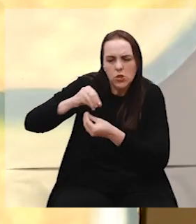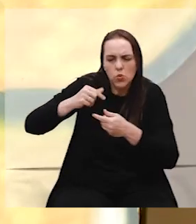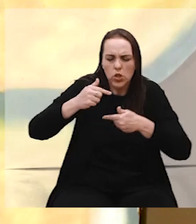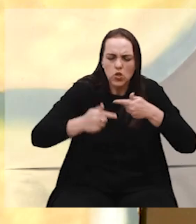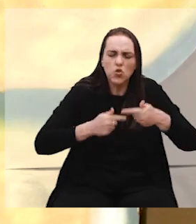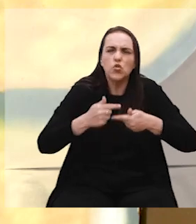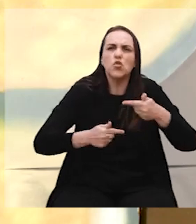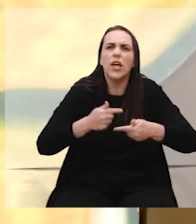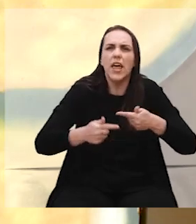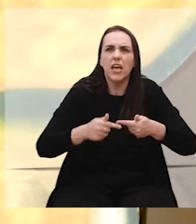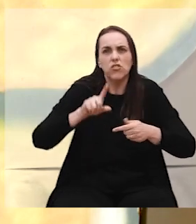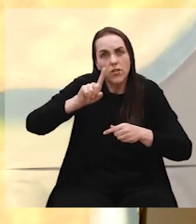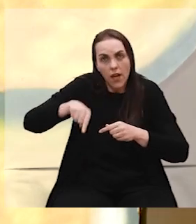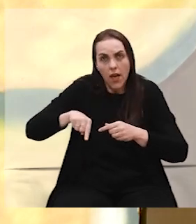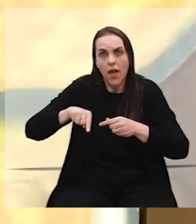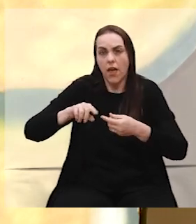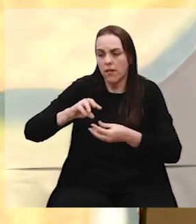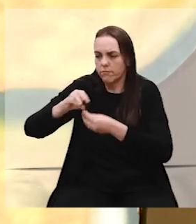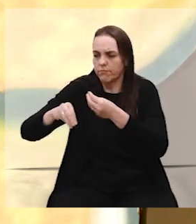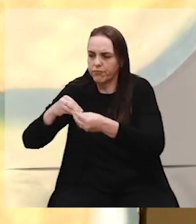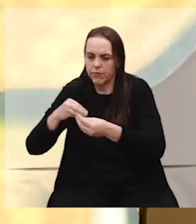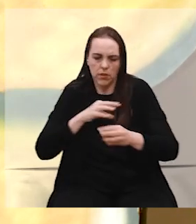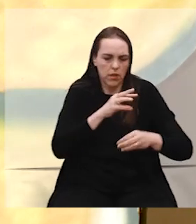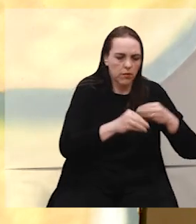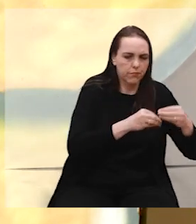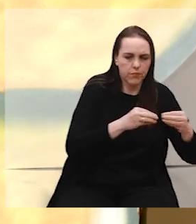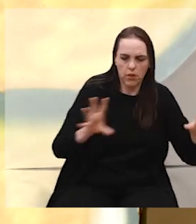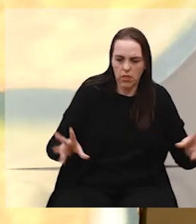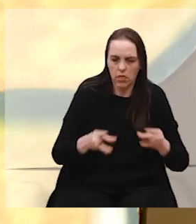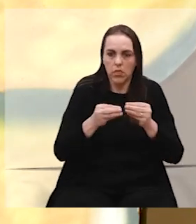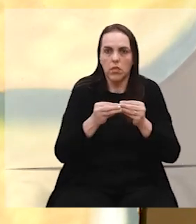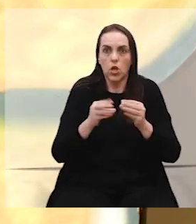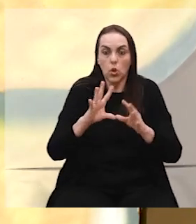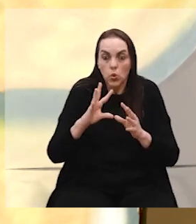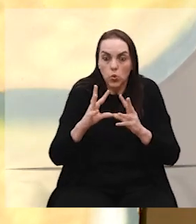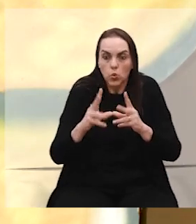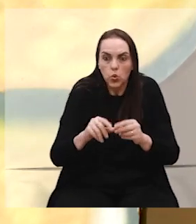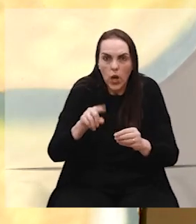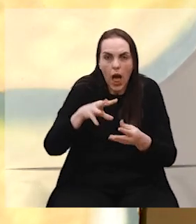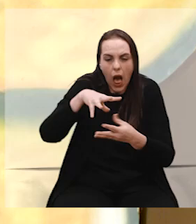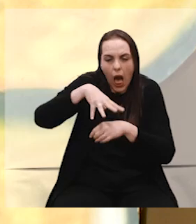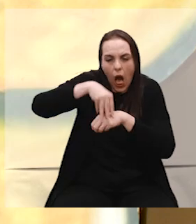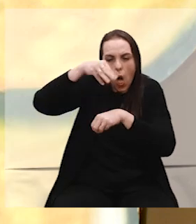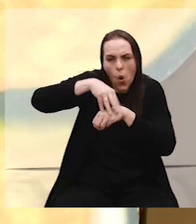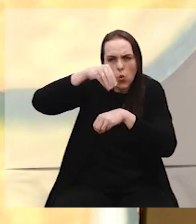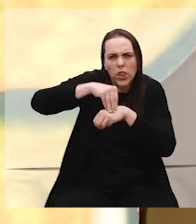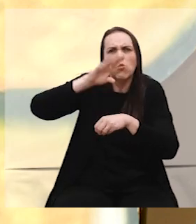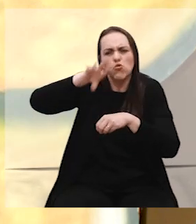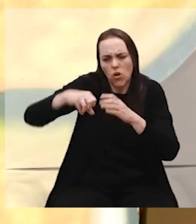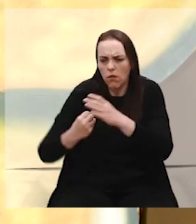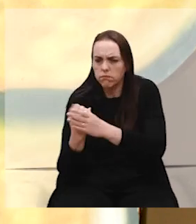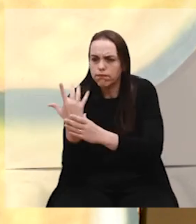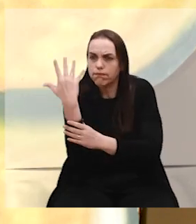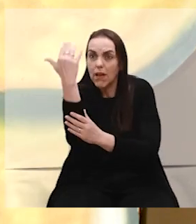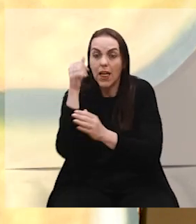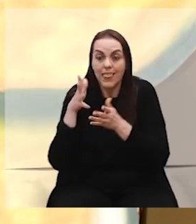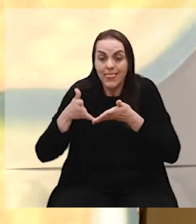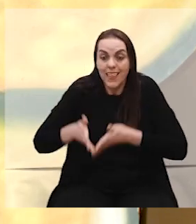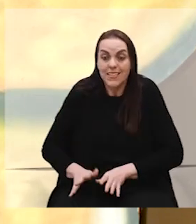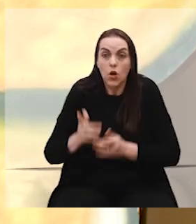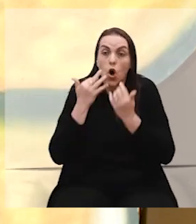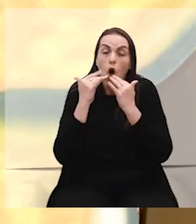cruzamentos genéticos, a vicunha, o guanaco. Imagina tudo isso, o algodão que já era plantado, já nascia